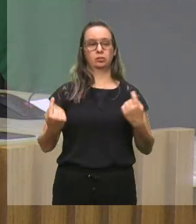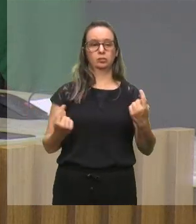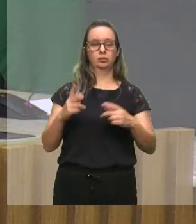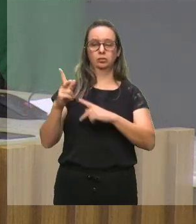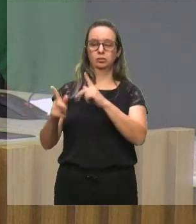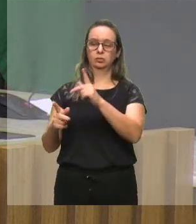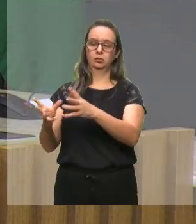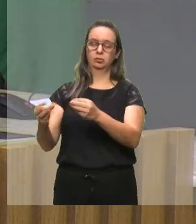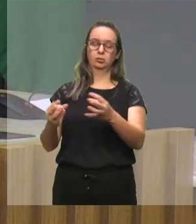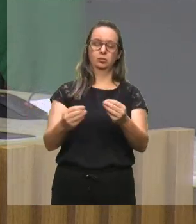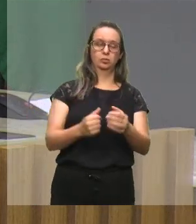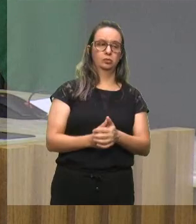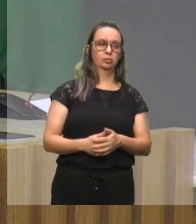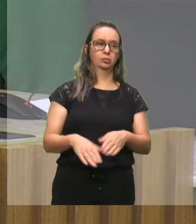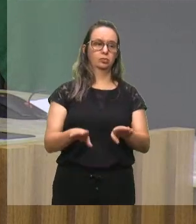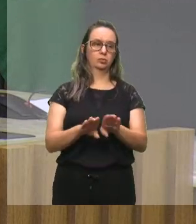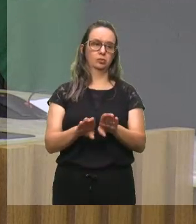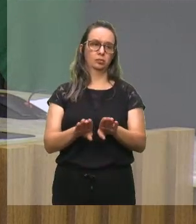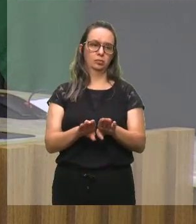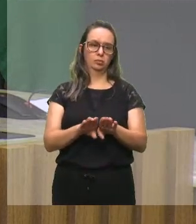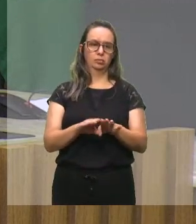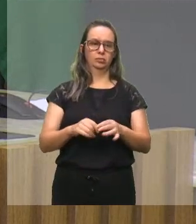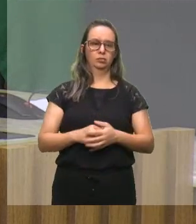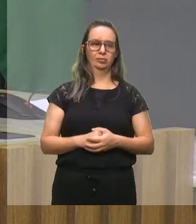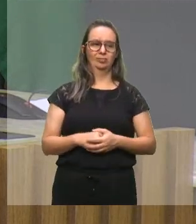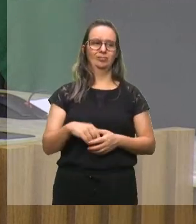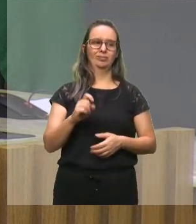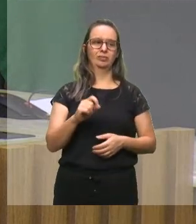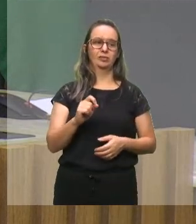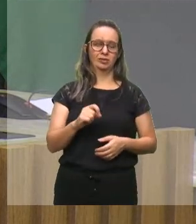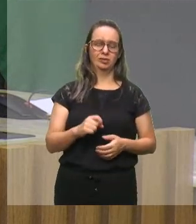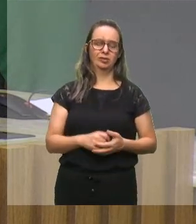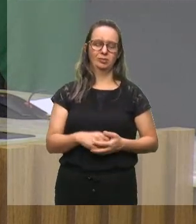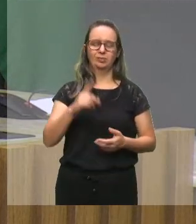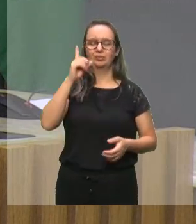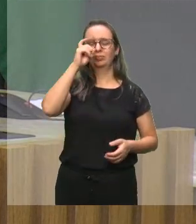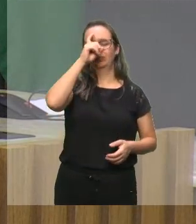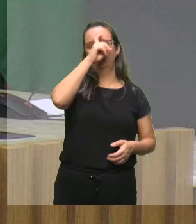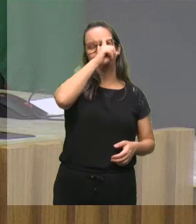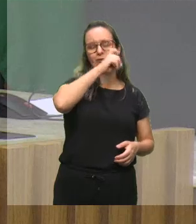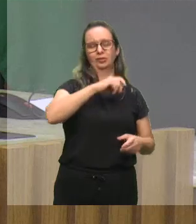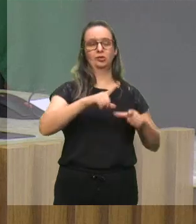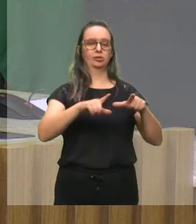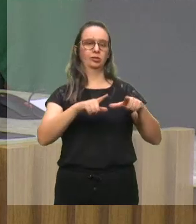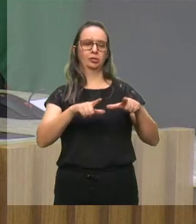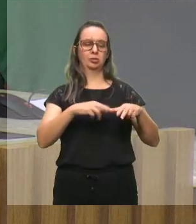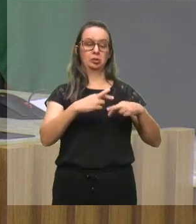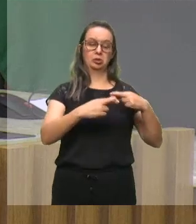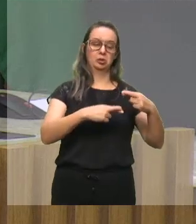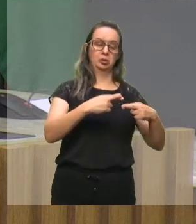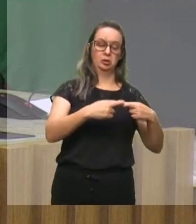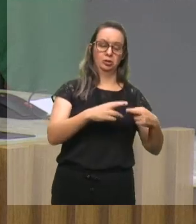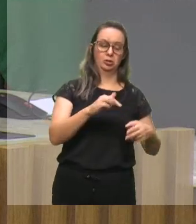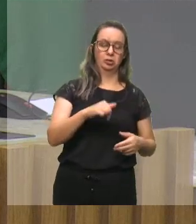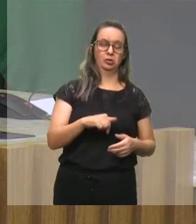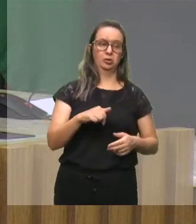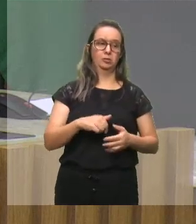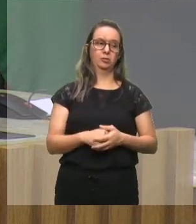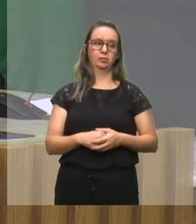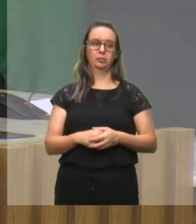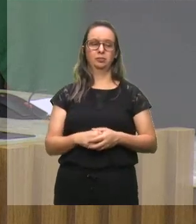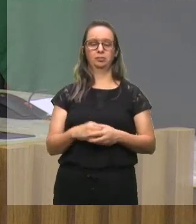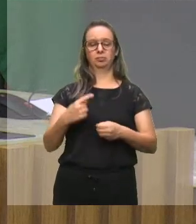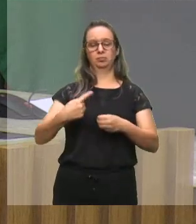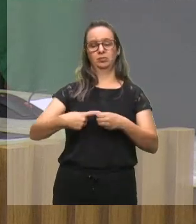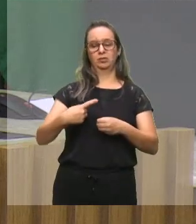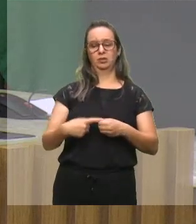também, que isso acaba deixando a desejar o nosso trabalho perante a cidade de Assis, questão da coleta,